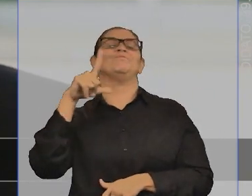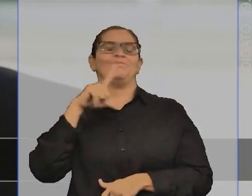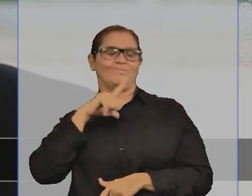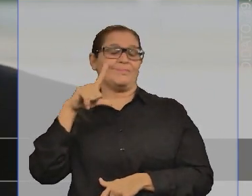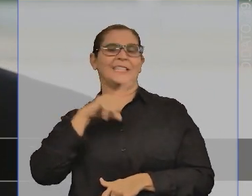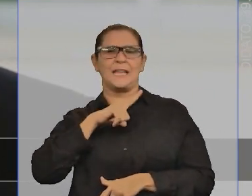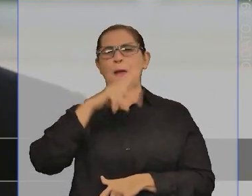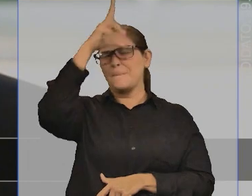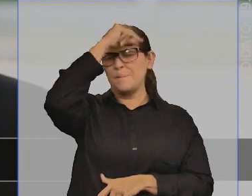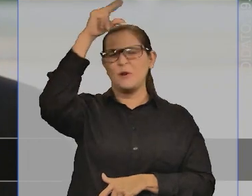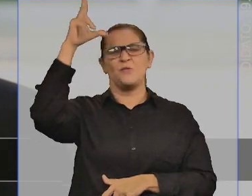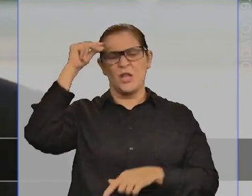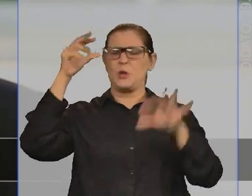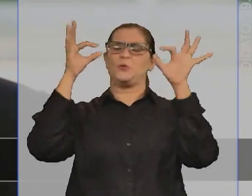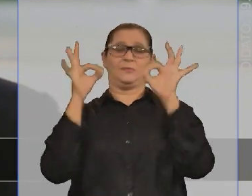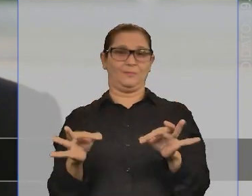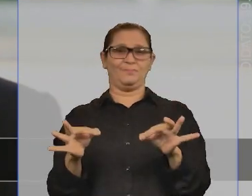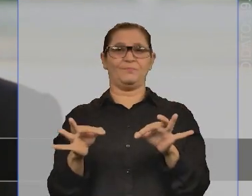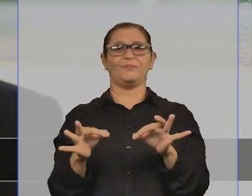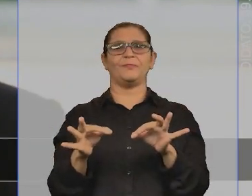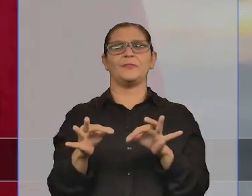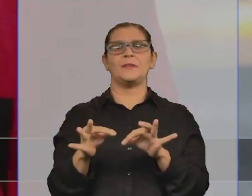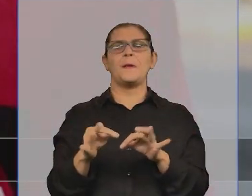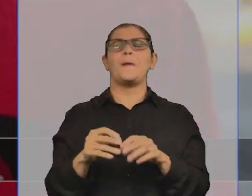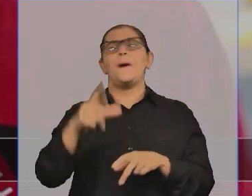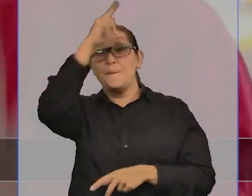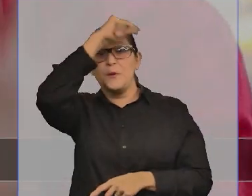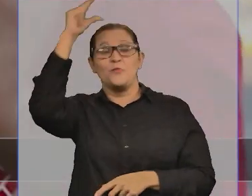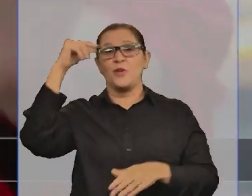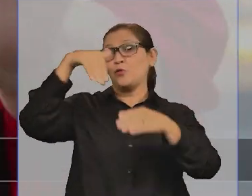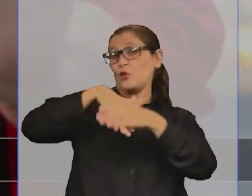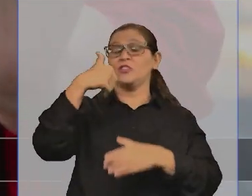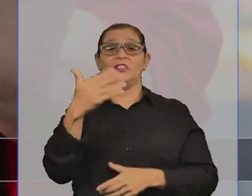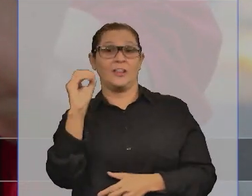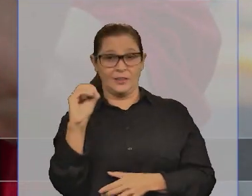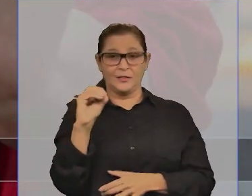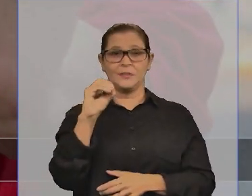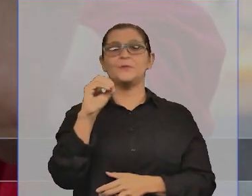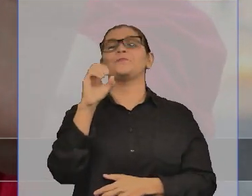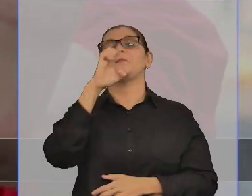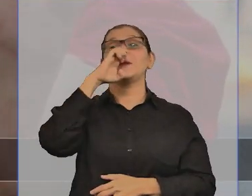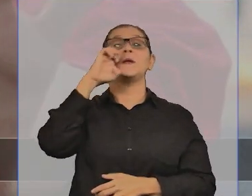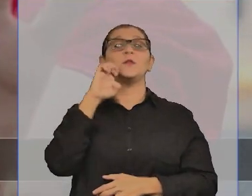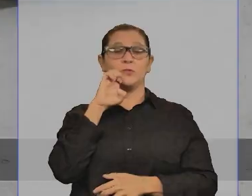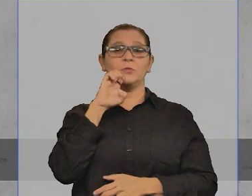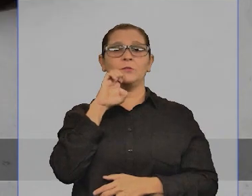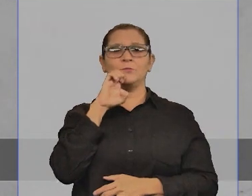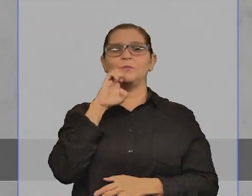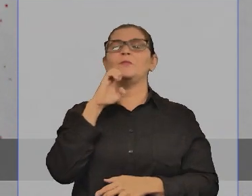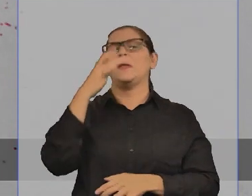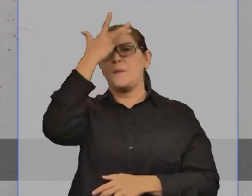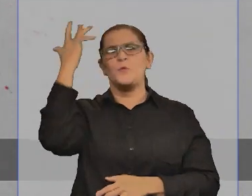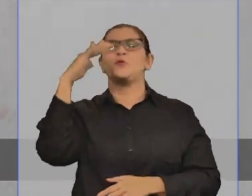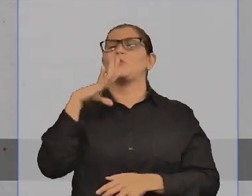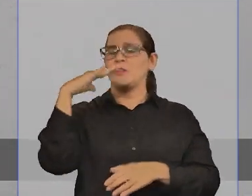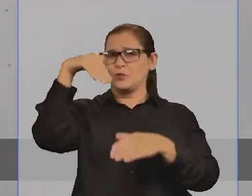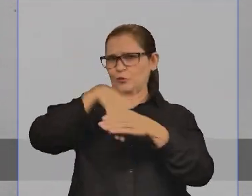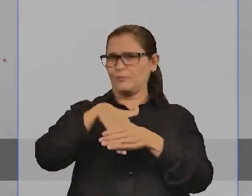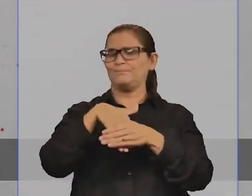Você terá um prefeito de verdade. Para prefeito, vote 10! Edu Abalone, quem